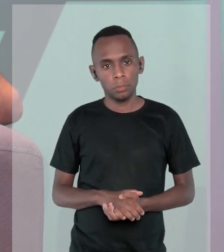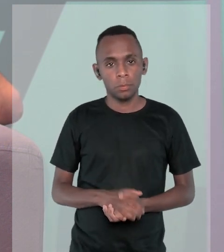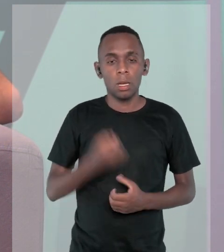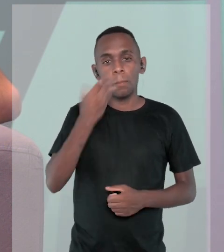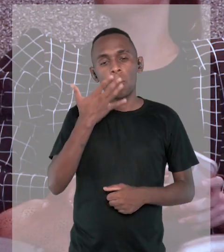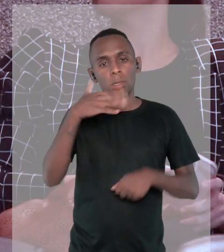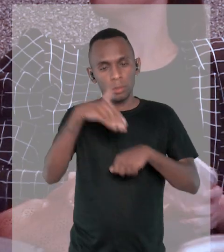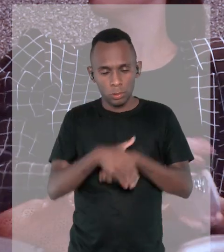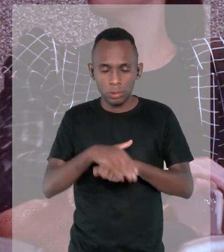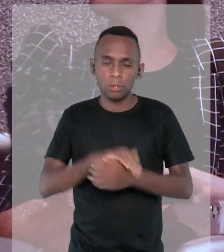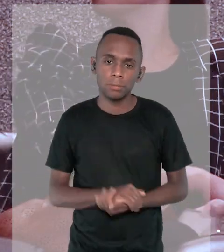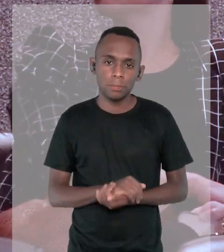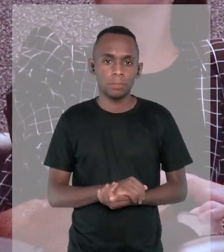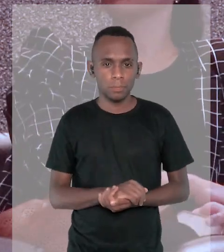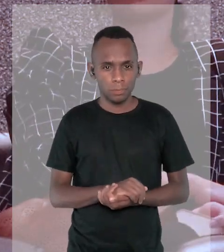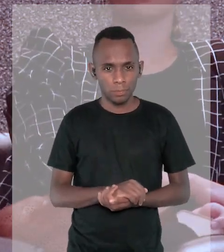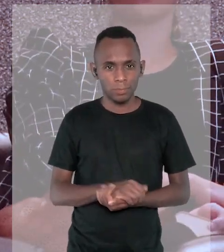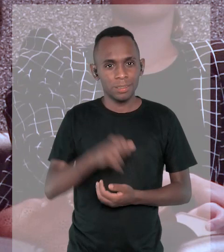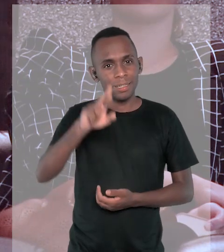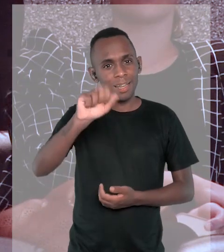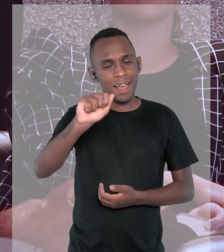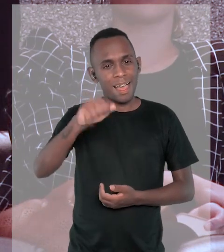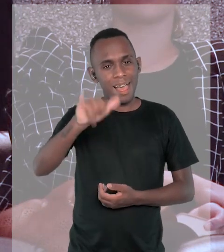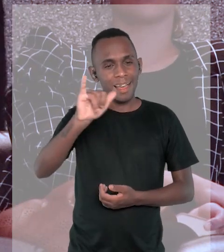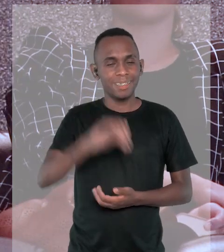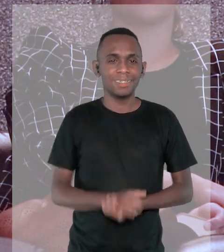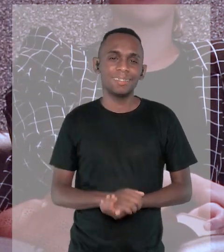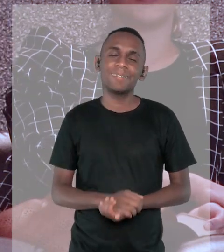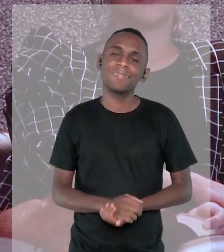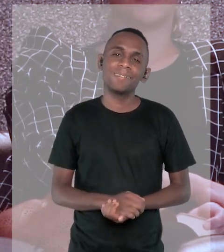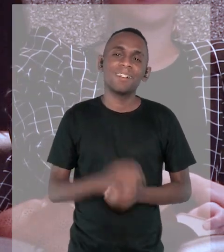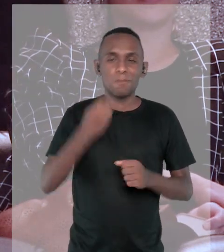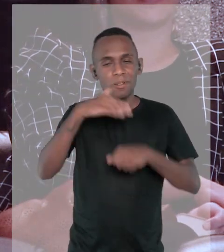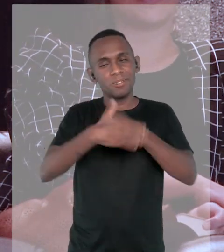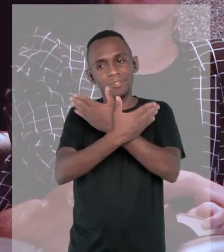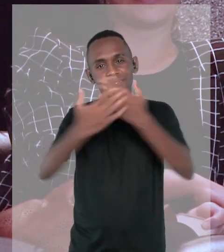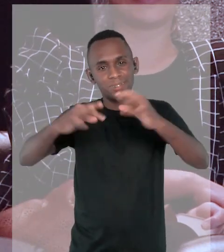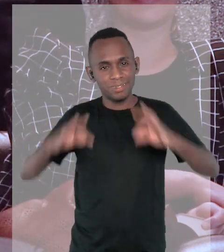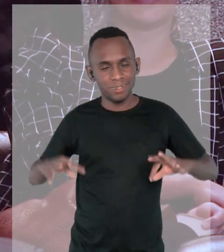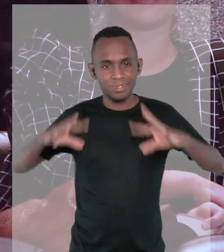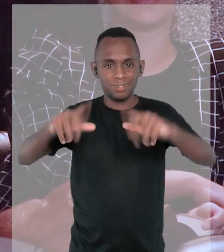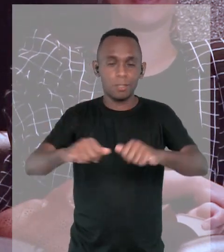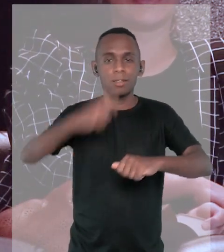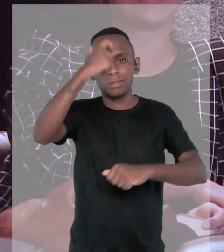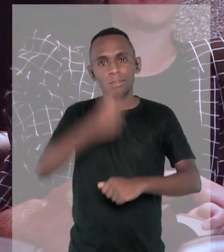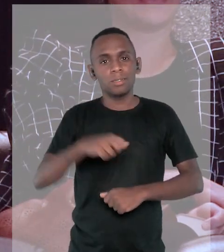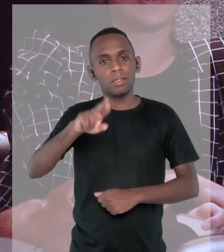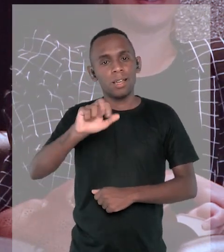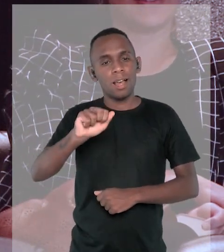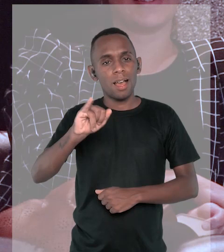Boa noite. Eu me chamo Rai. Boa noite a todos. Meu nome é